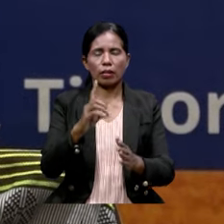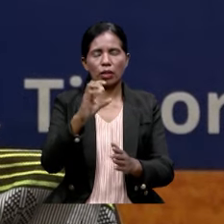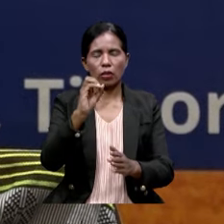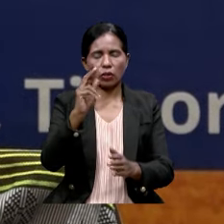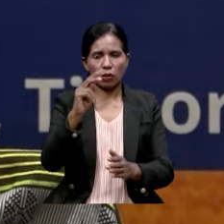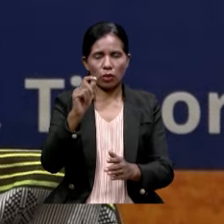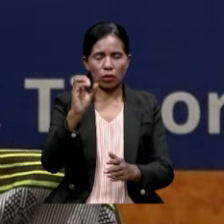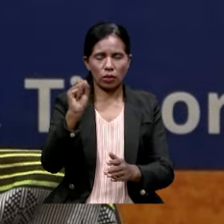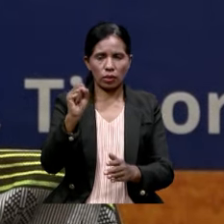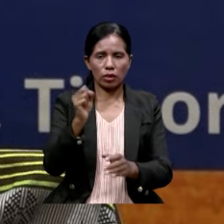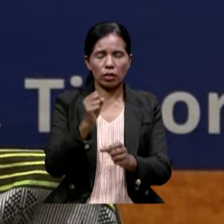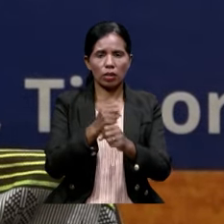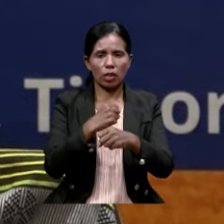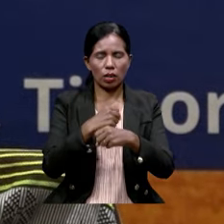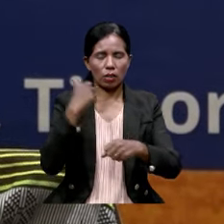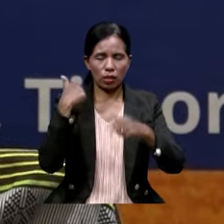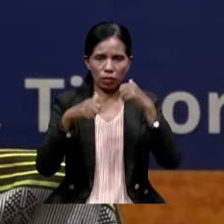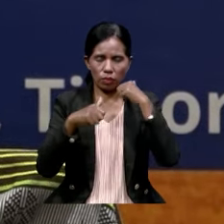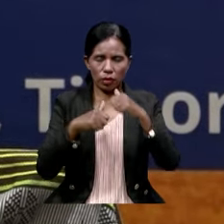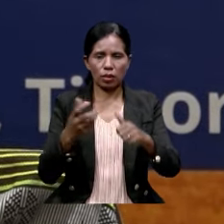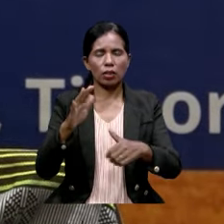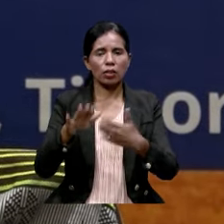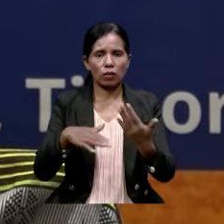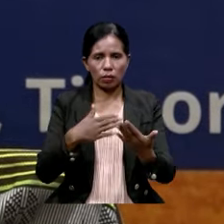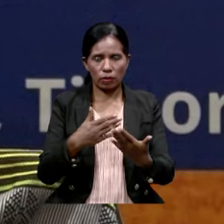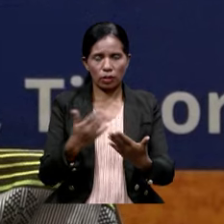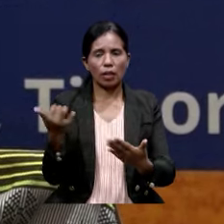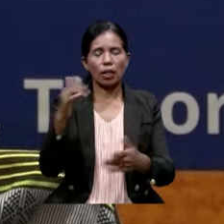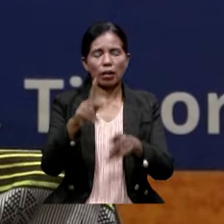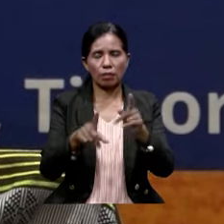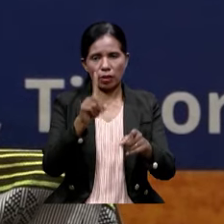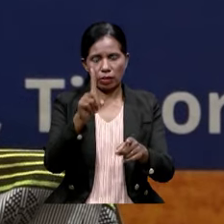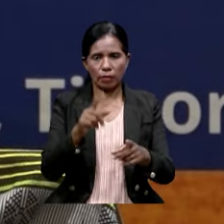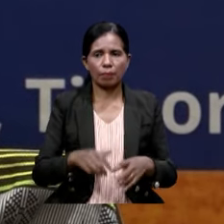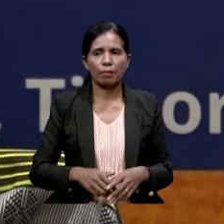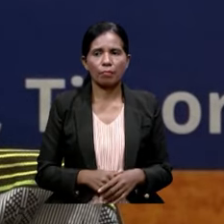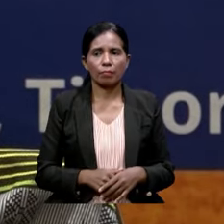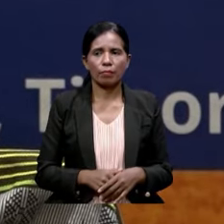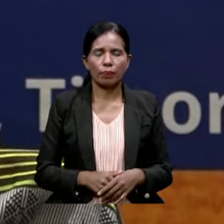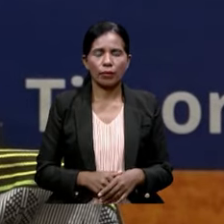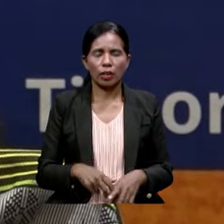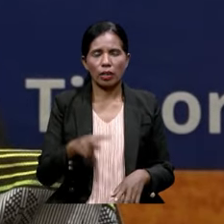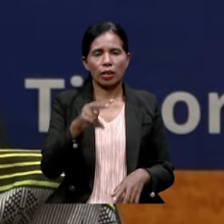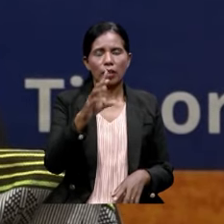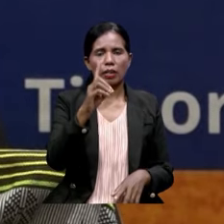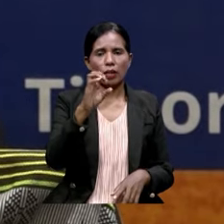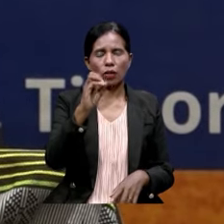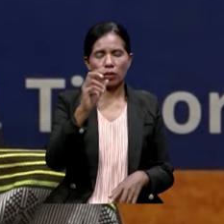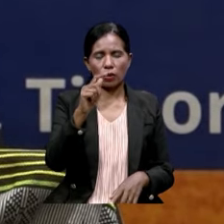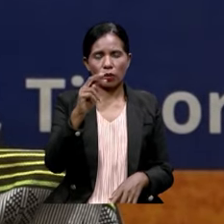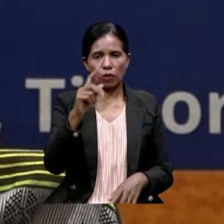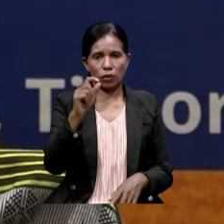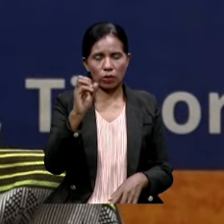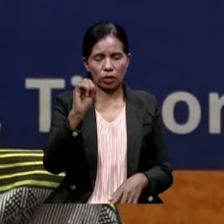deve normalizar atividades profissionais italiana. Deontologia, nessa parte,